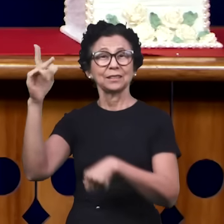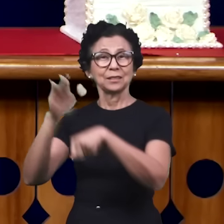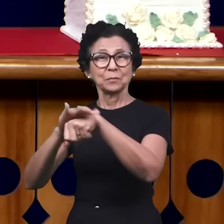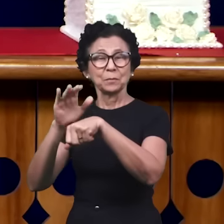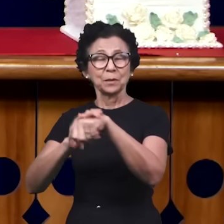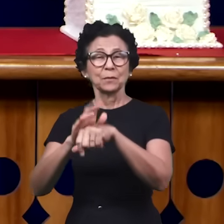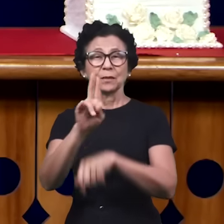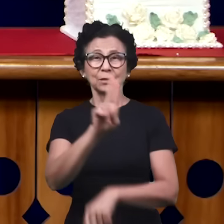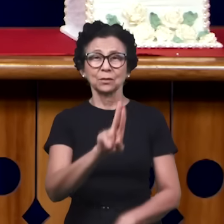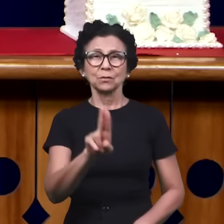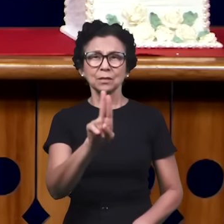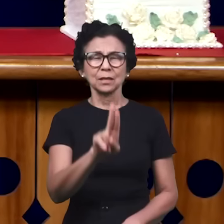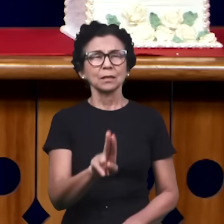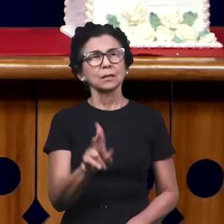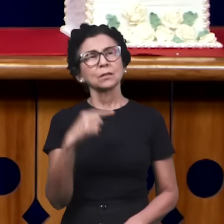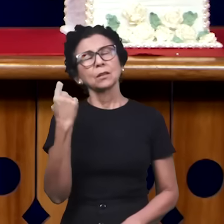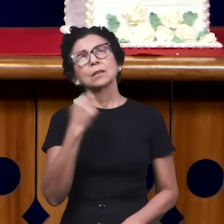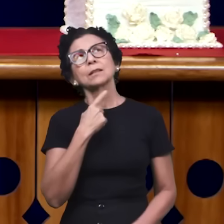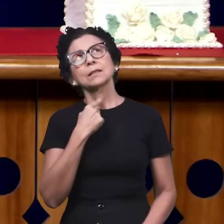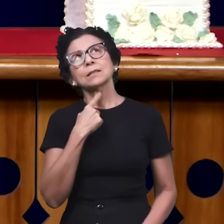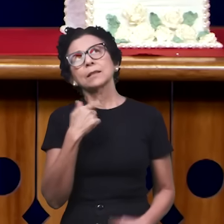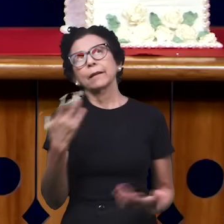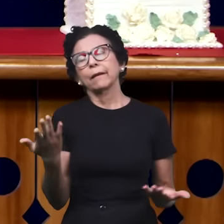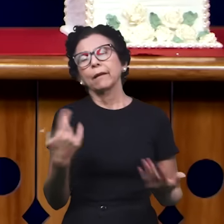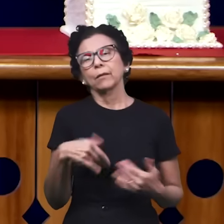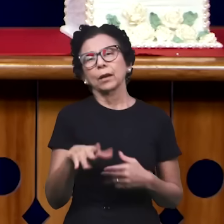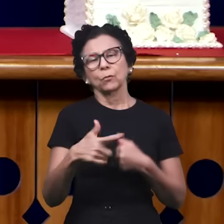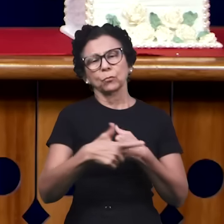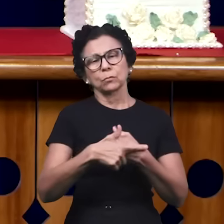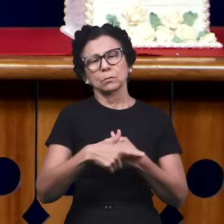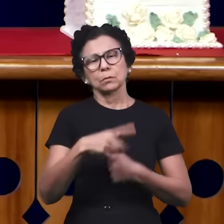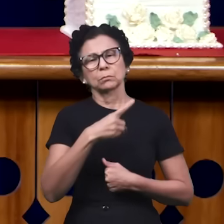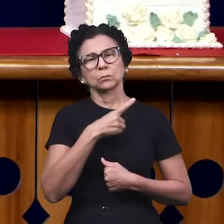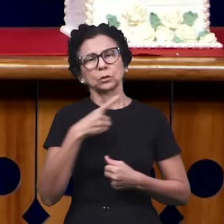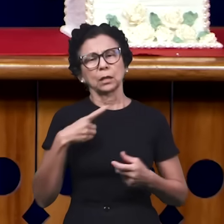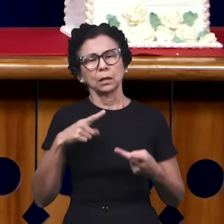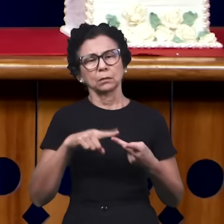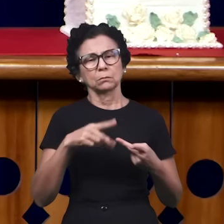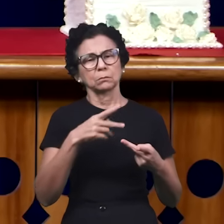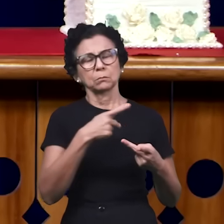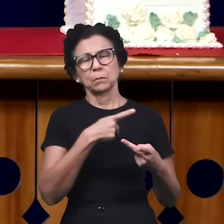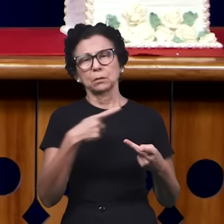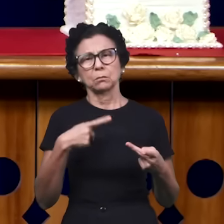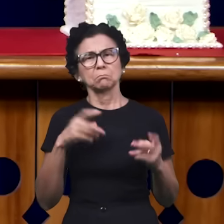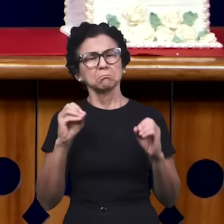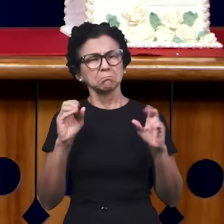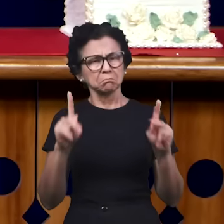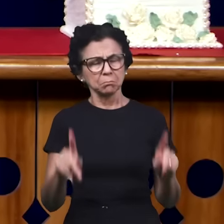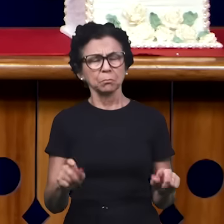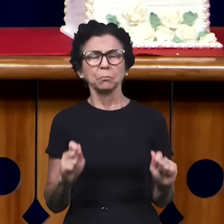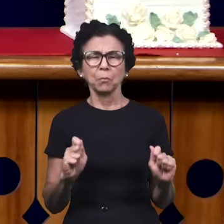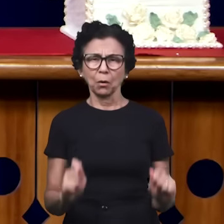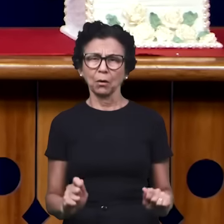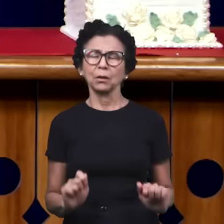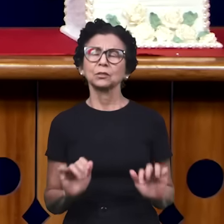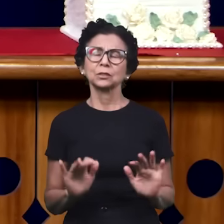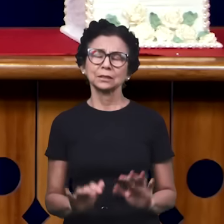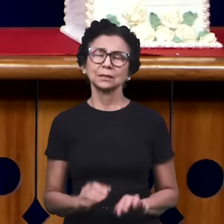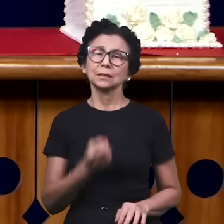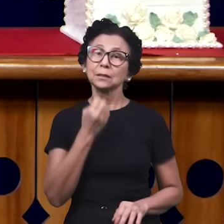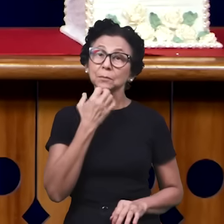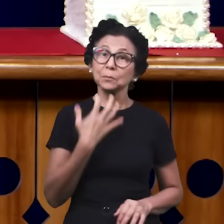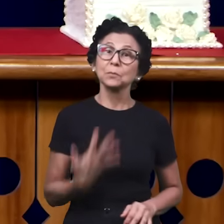Nós podemos ter os nossos anseios, eu quero ser diácono, quero ser pastor, não tem problema nenhum, e é bom que nós